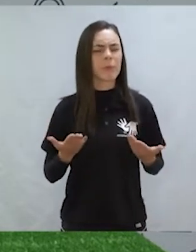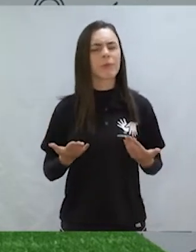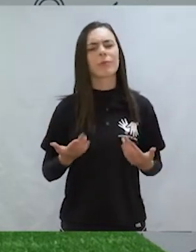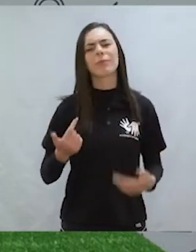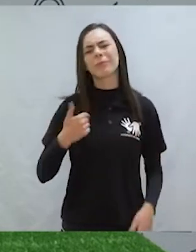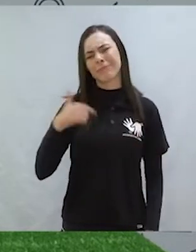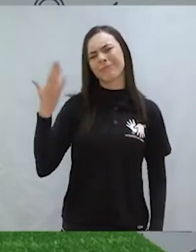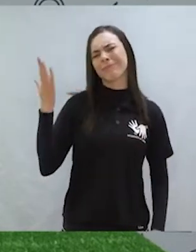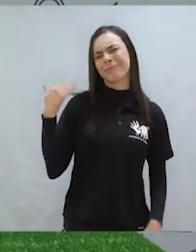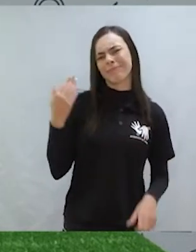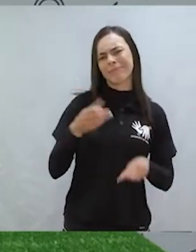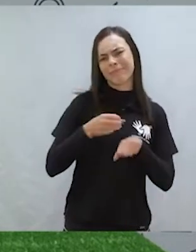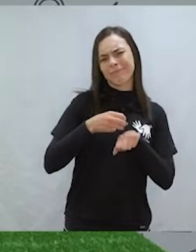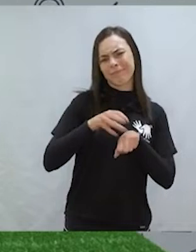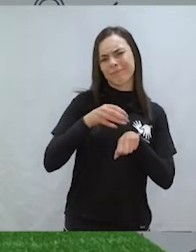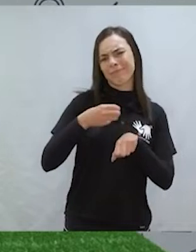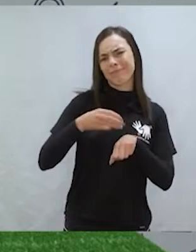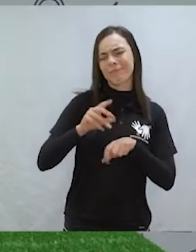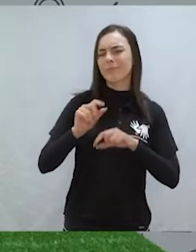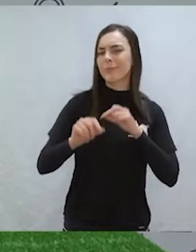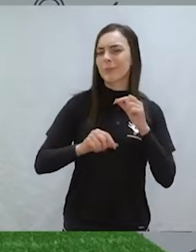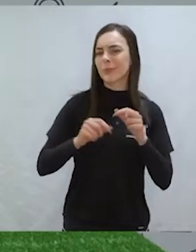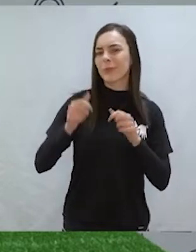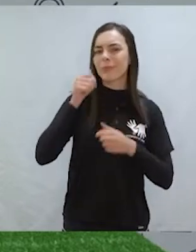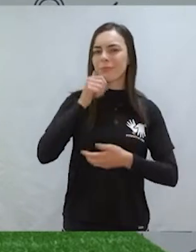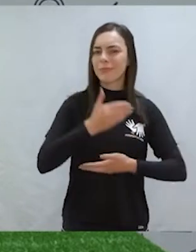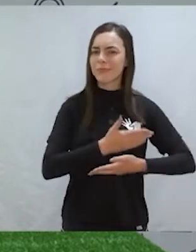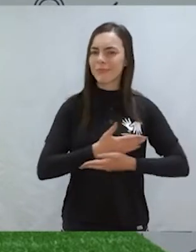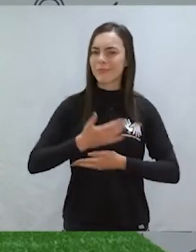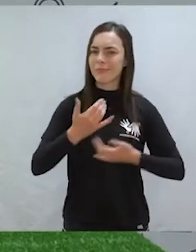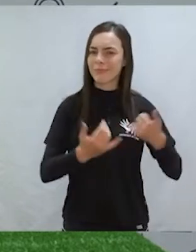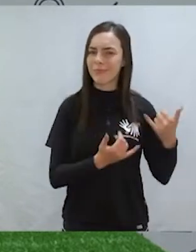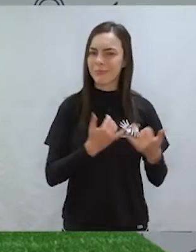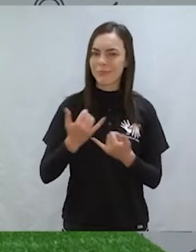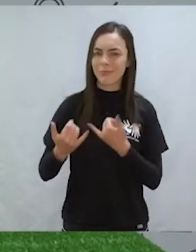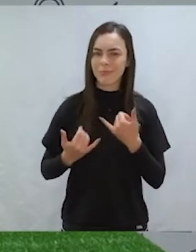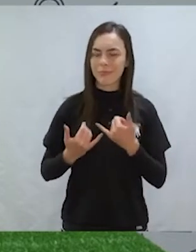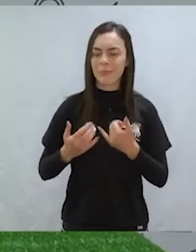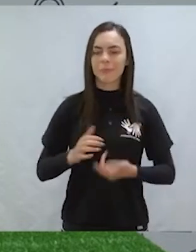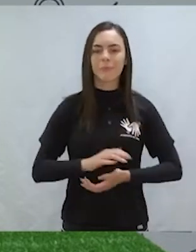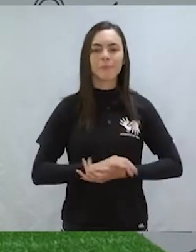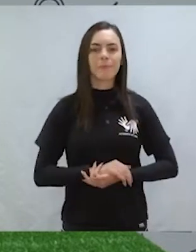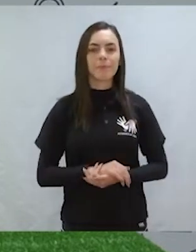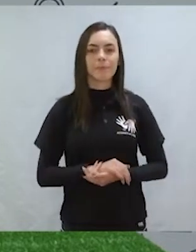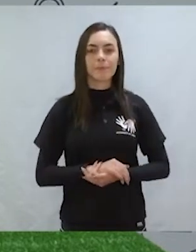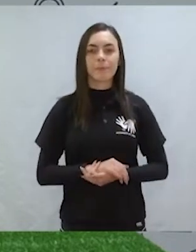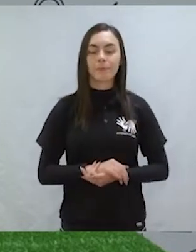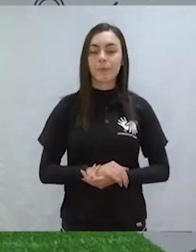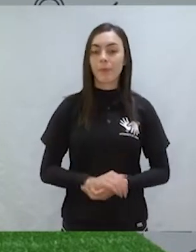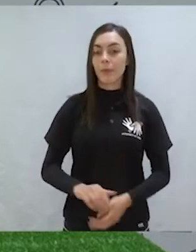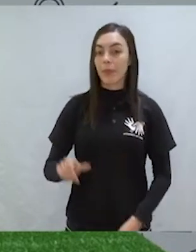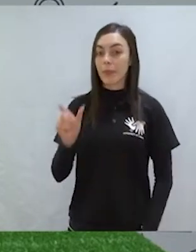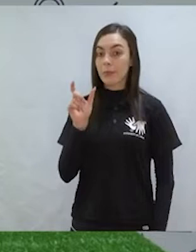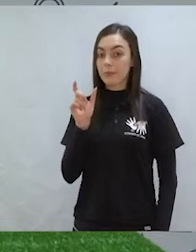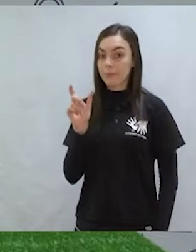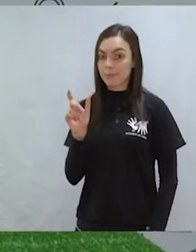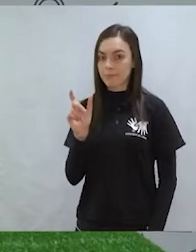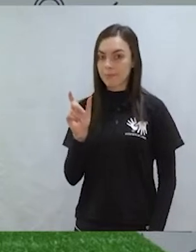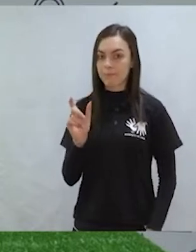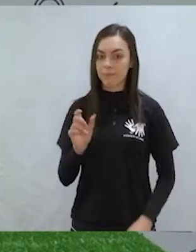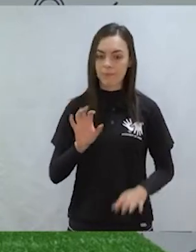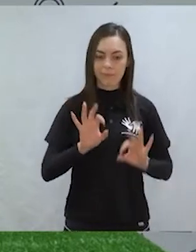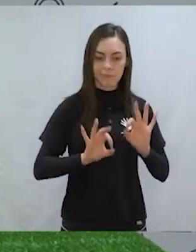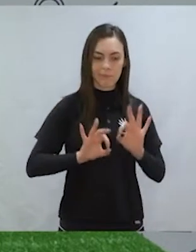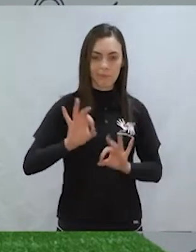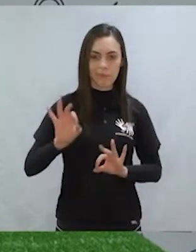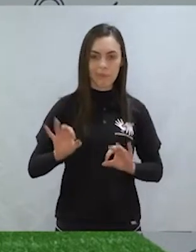A professora já deu aquela dica, que era a palavra boneca. Então, para nós escrevermos a palavra